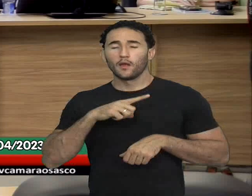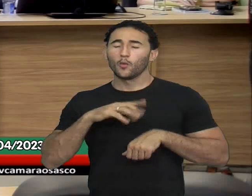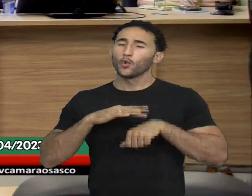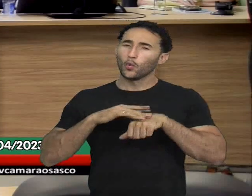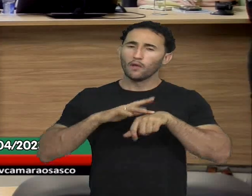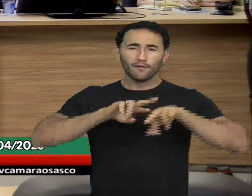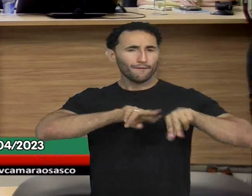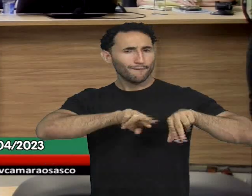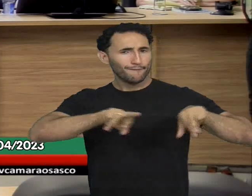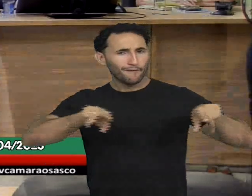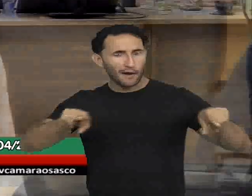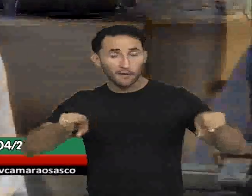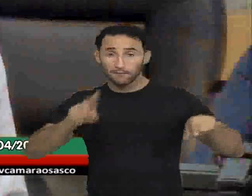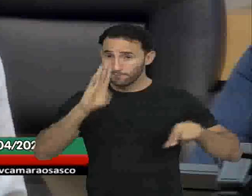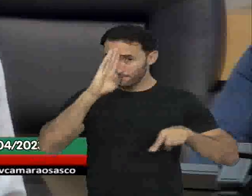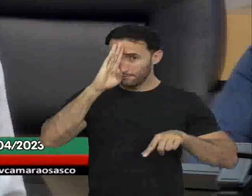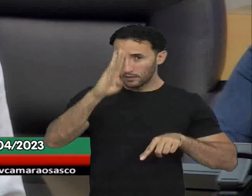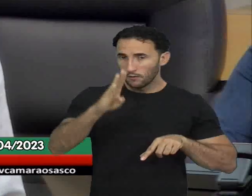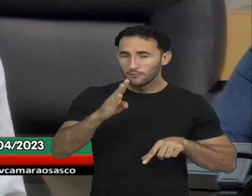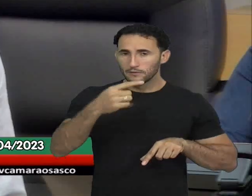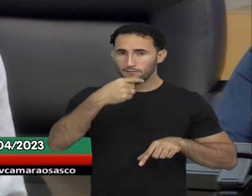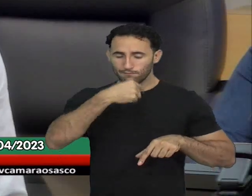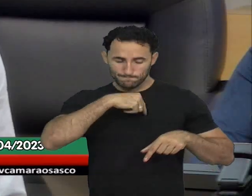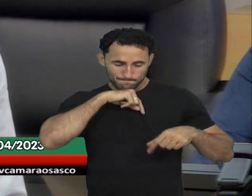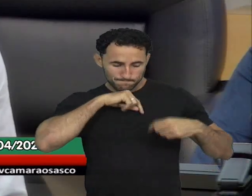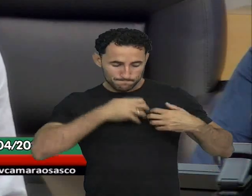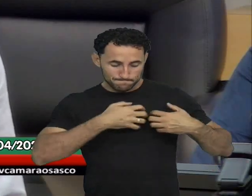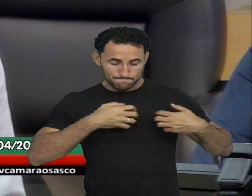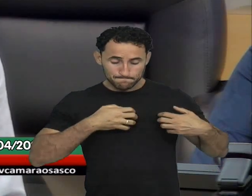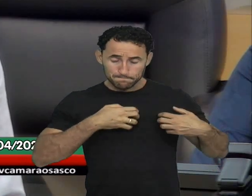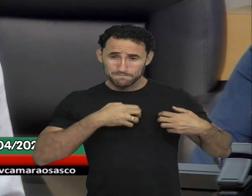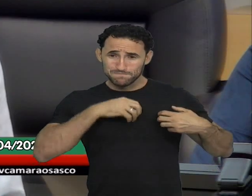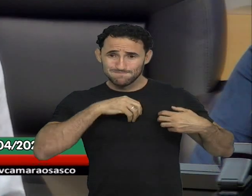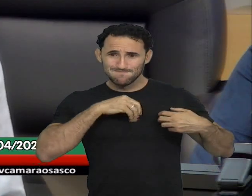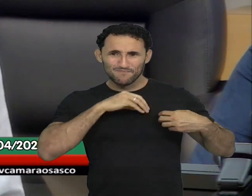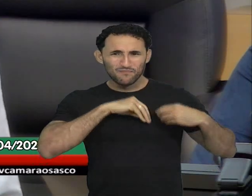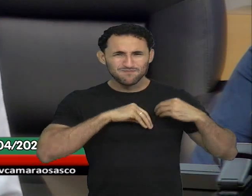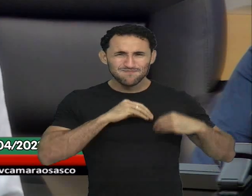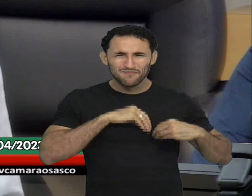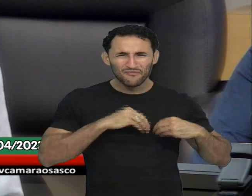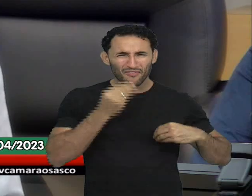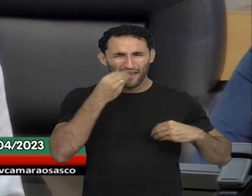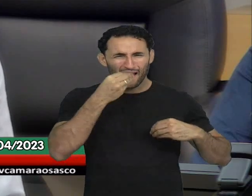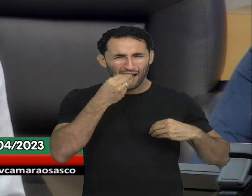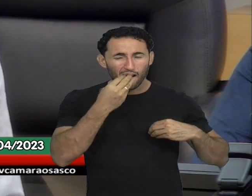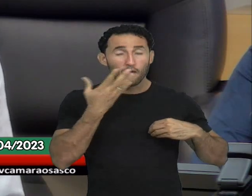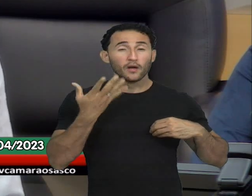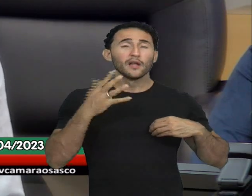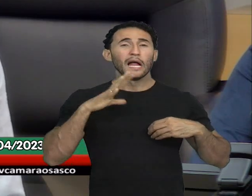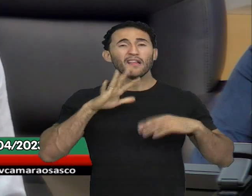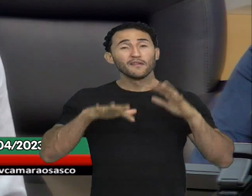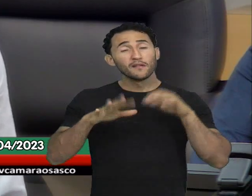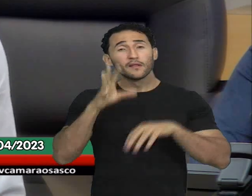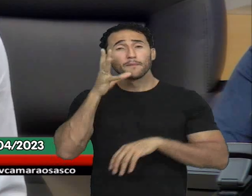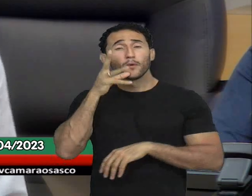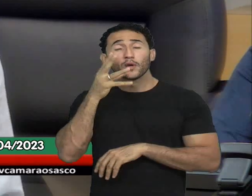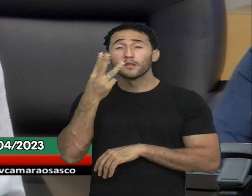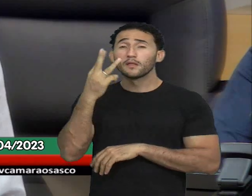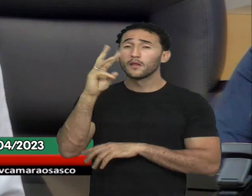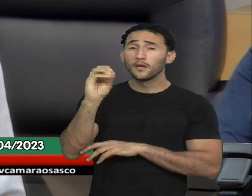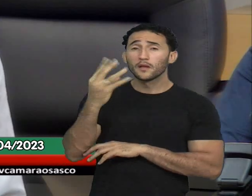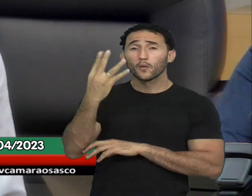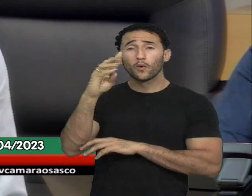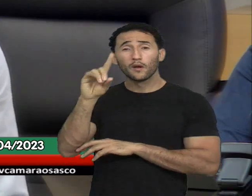arterial obstrutiva periférica. A gente tinha uma enorme dificuldade também, eram cerca de 30, 40 dias, que,